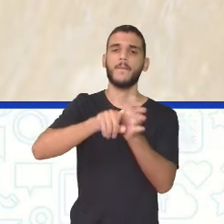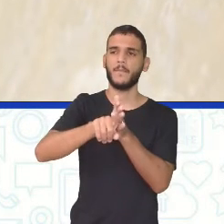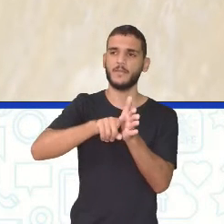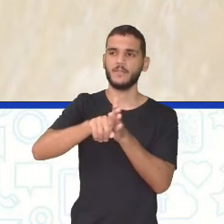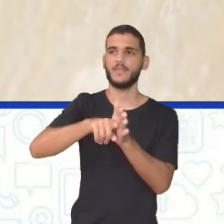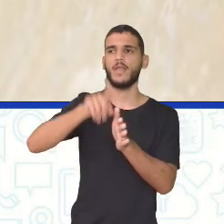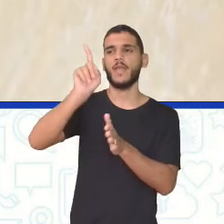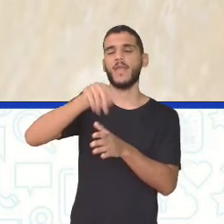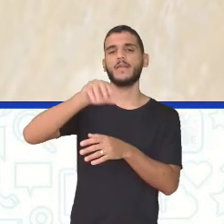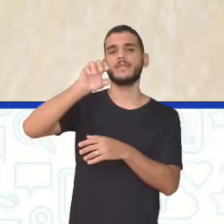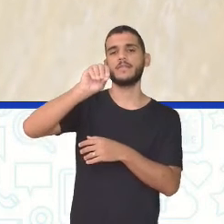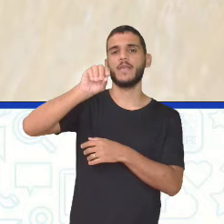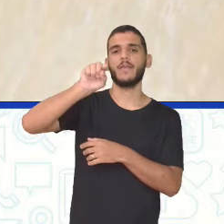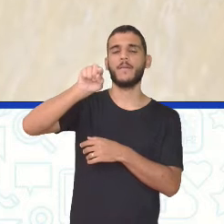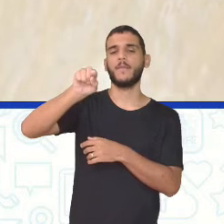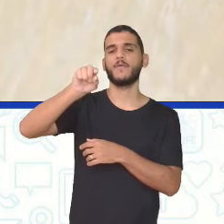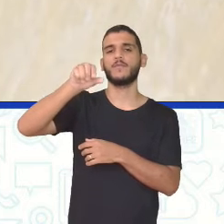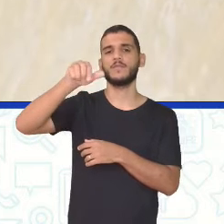de